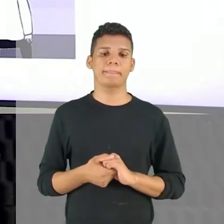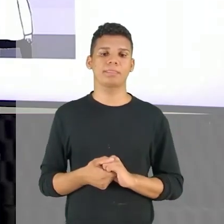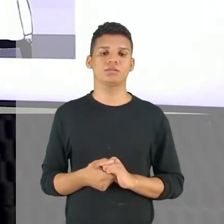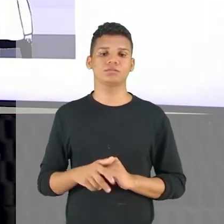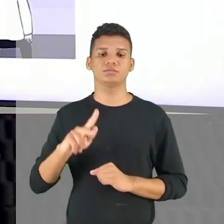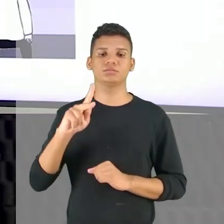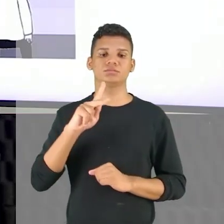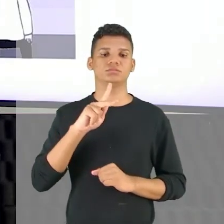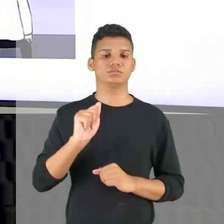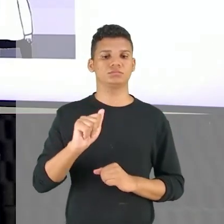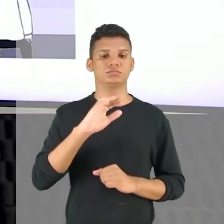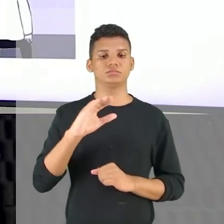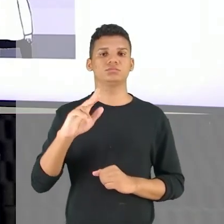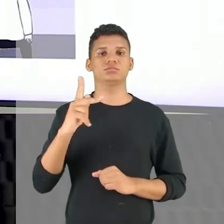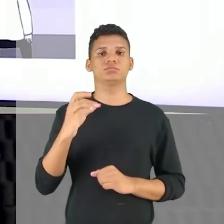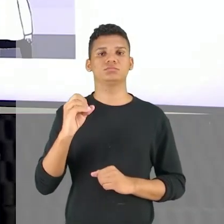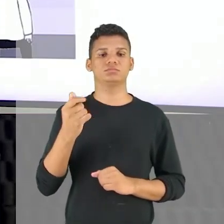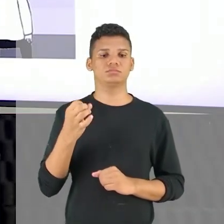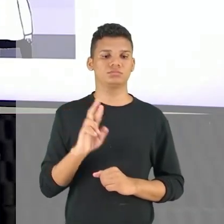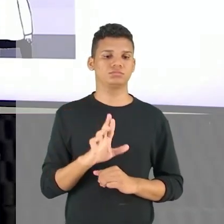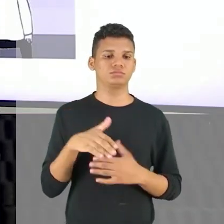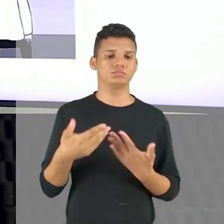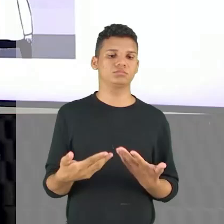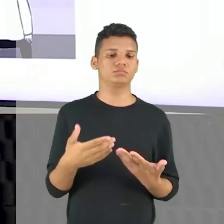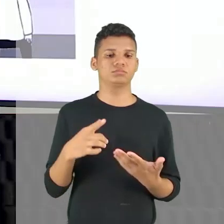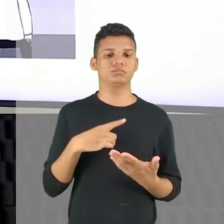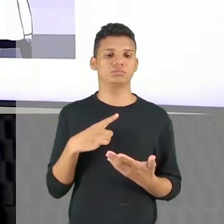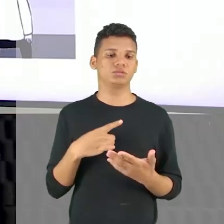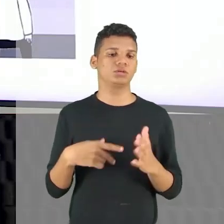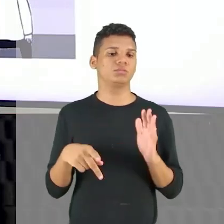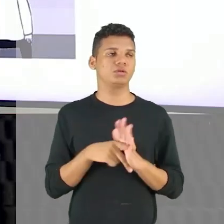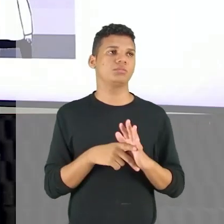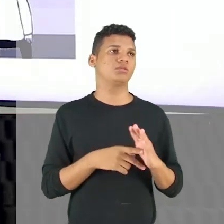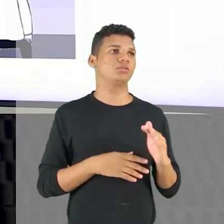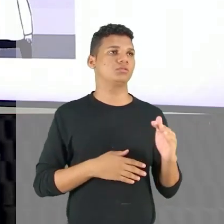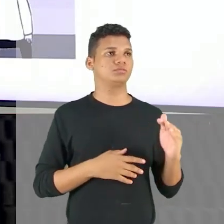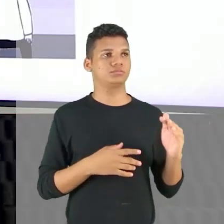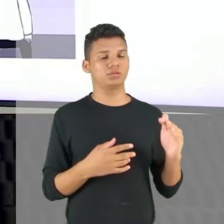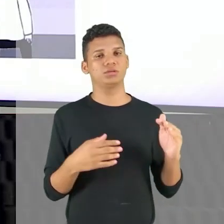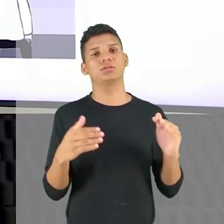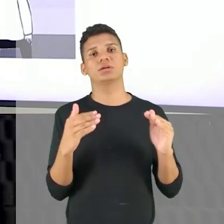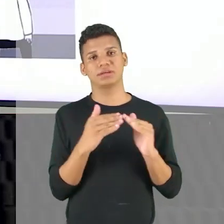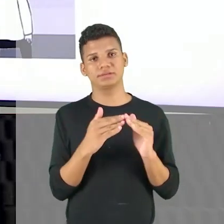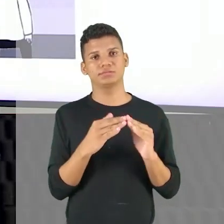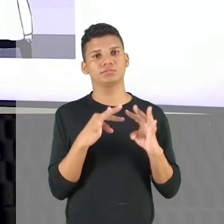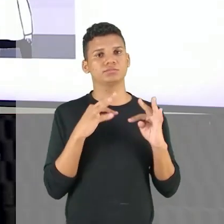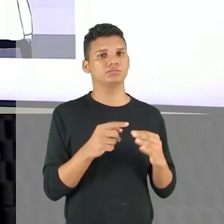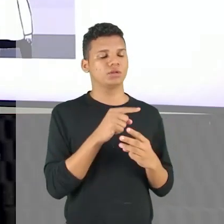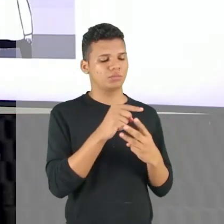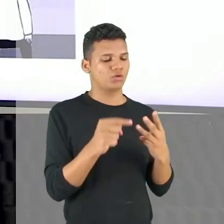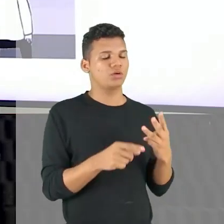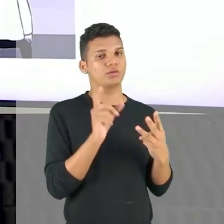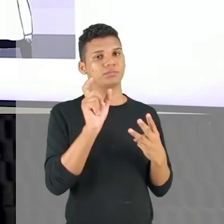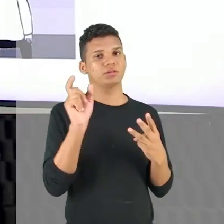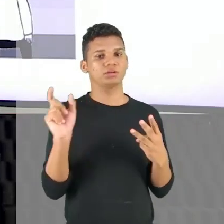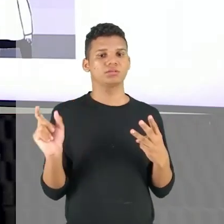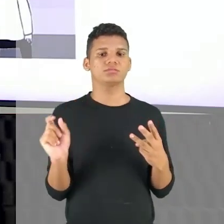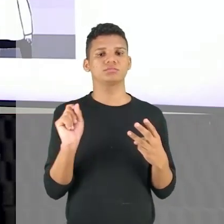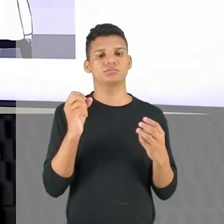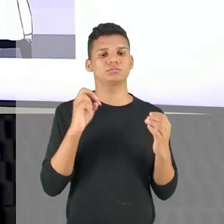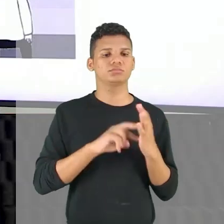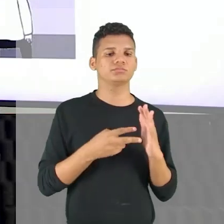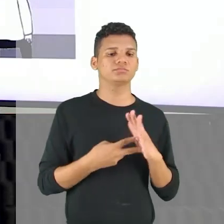hogar, morada, casa. É a mesma coisa, tá? Moradia. Todas essas palavras vão significar